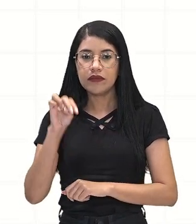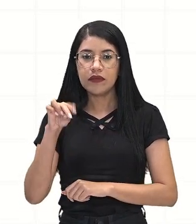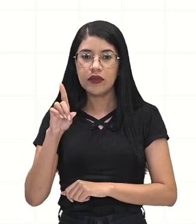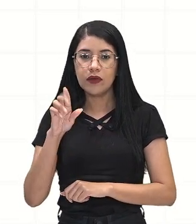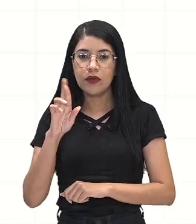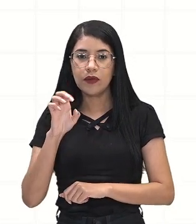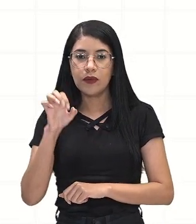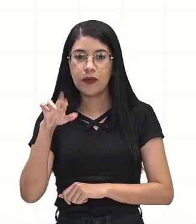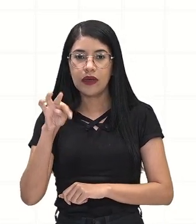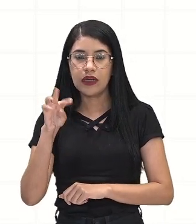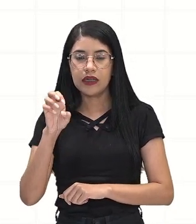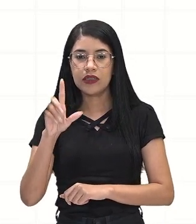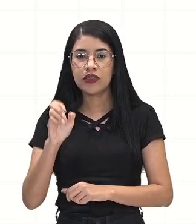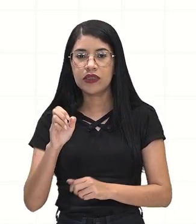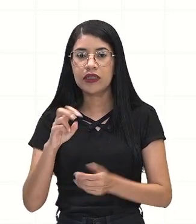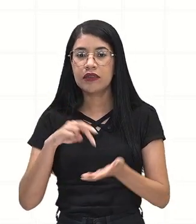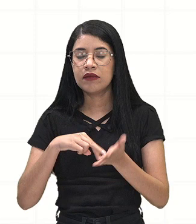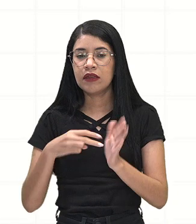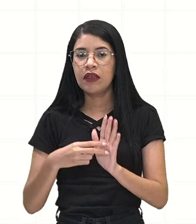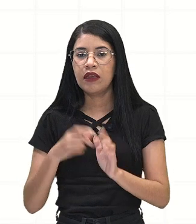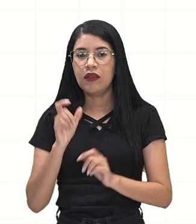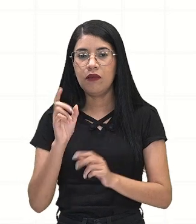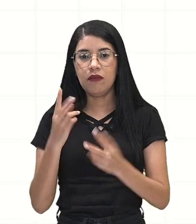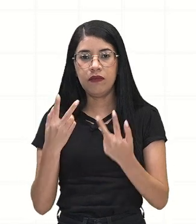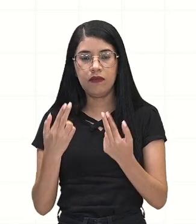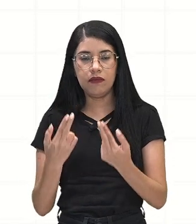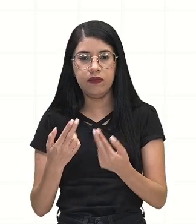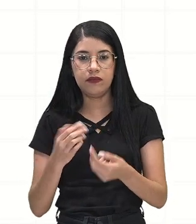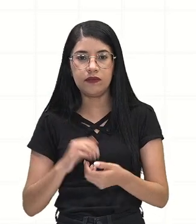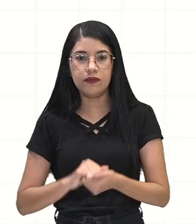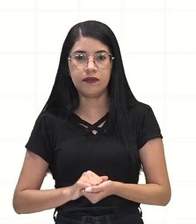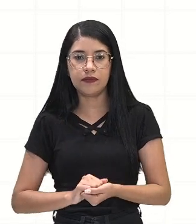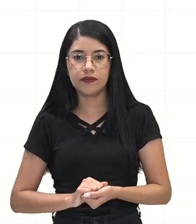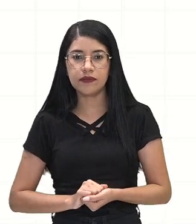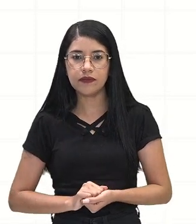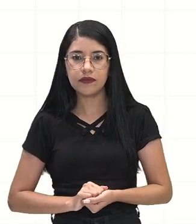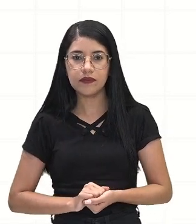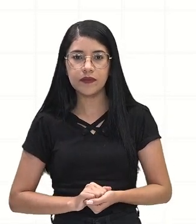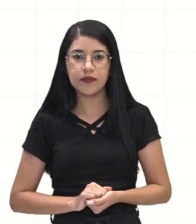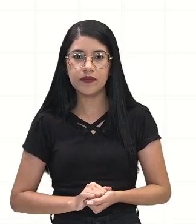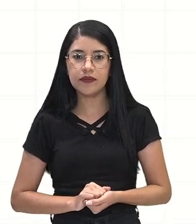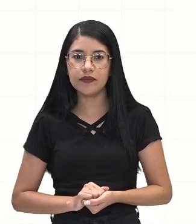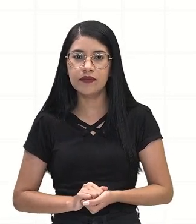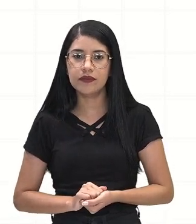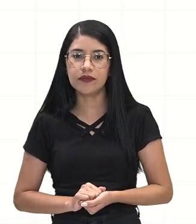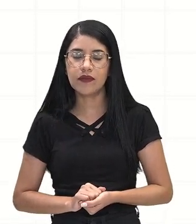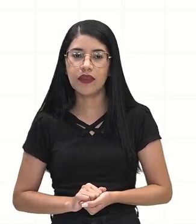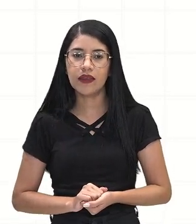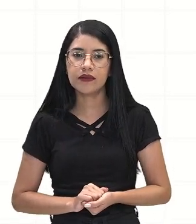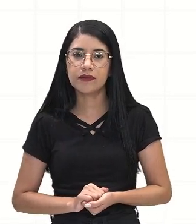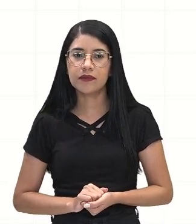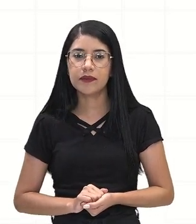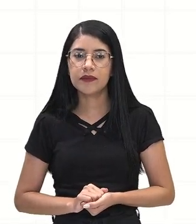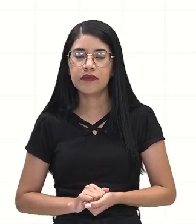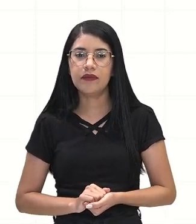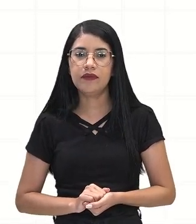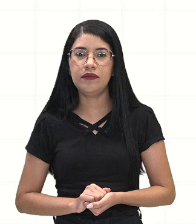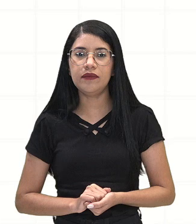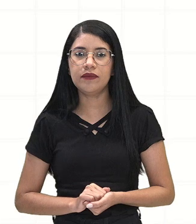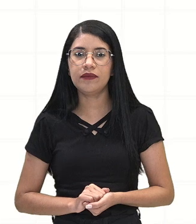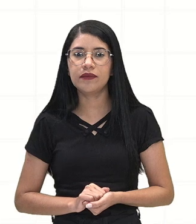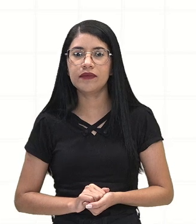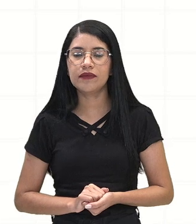significa igualdade, tá bom? Então, que esses ângulos são congruentes ou são iguais, beleza? Os ângulos